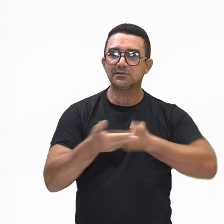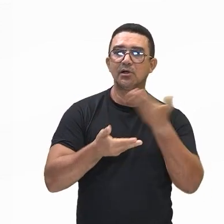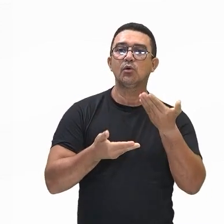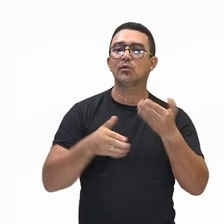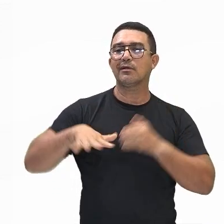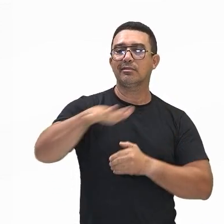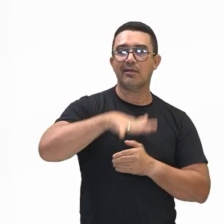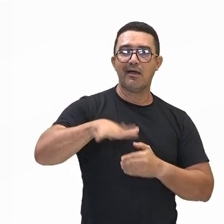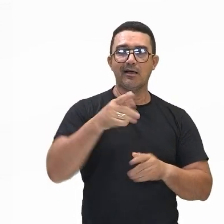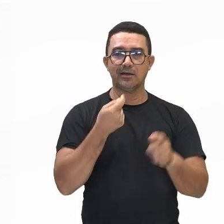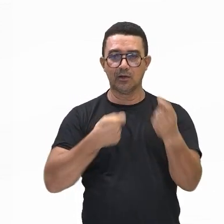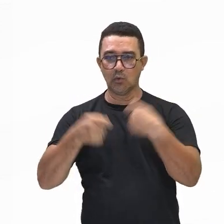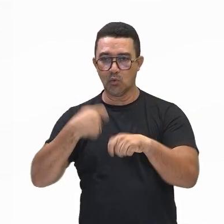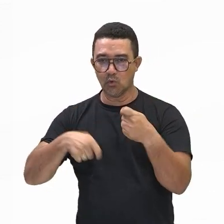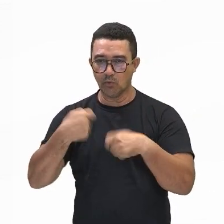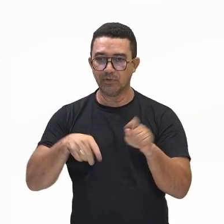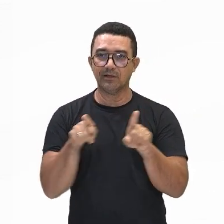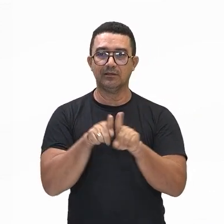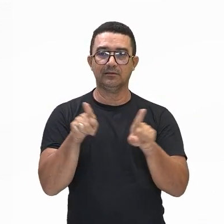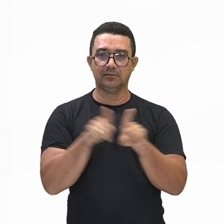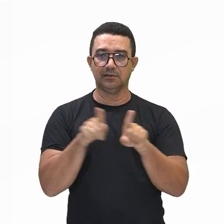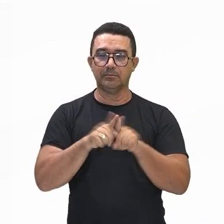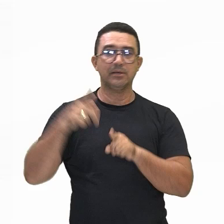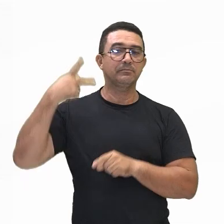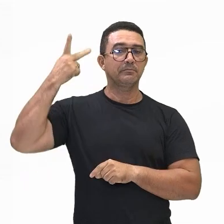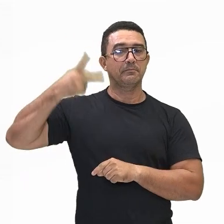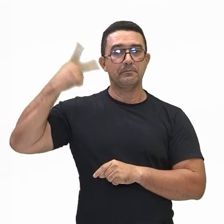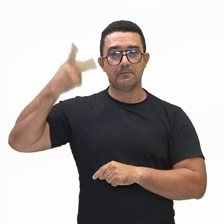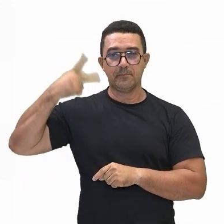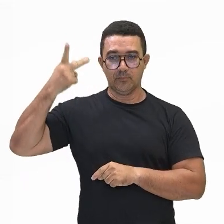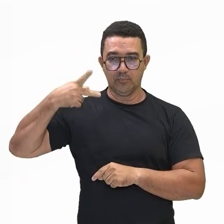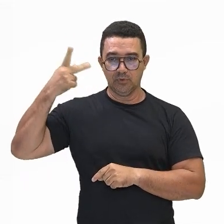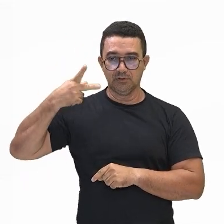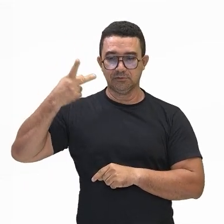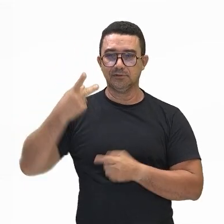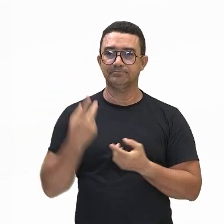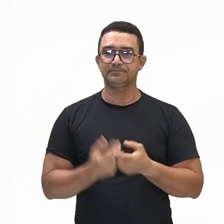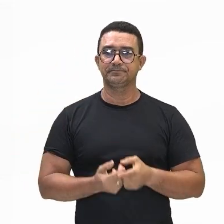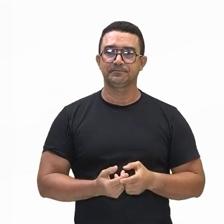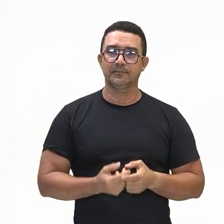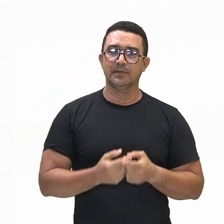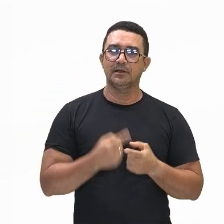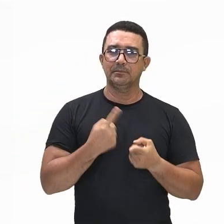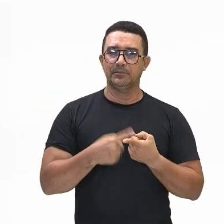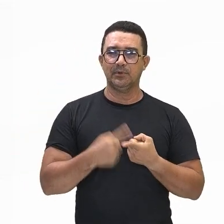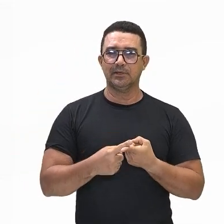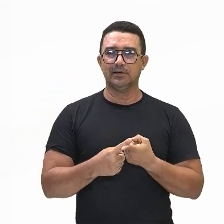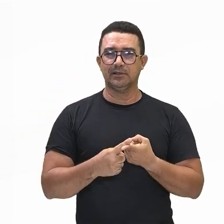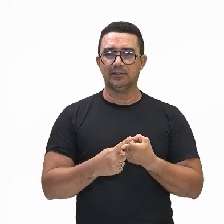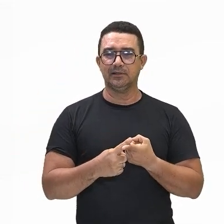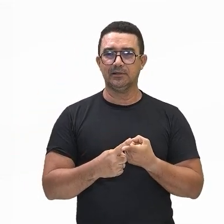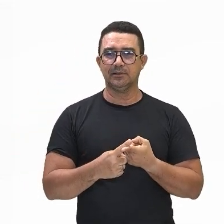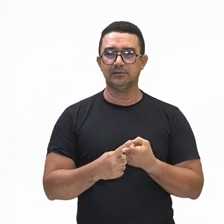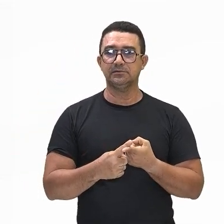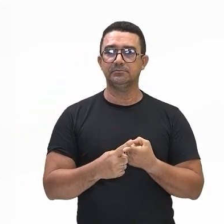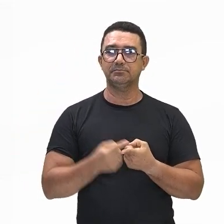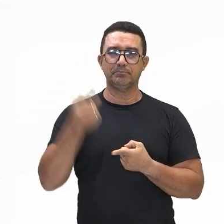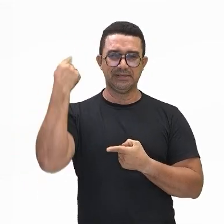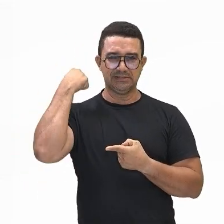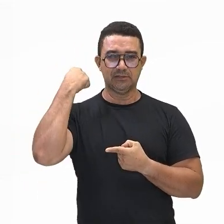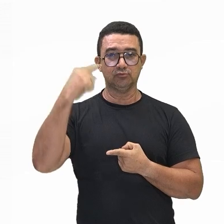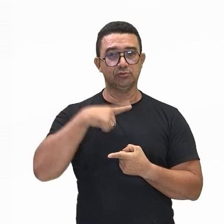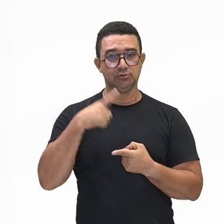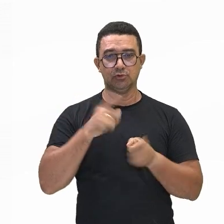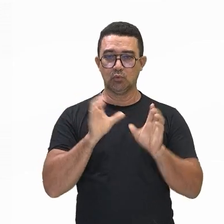quê? Econômicas e também políticas, porque existia ali um grupo, né, de